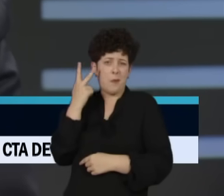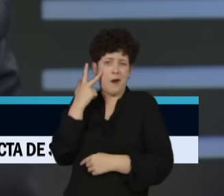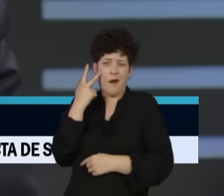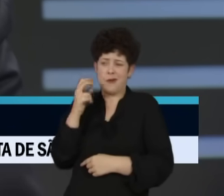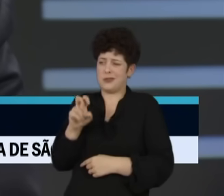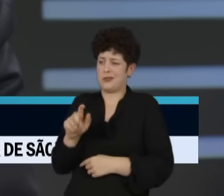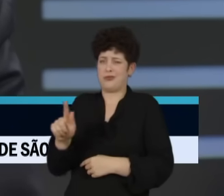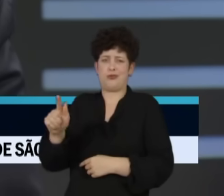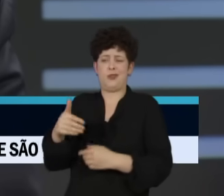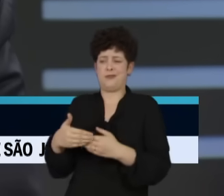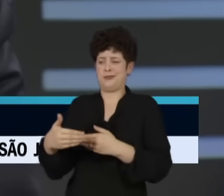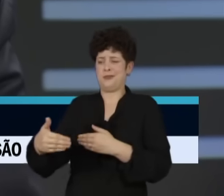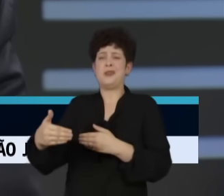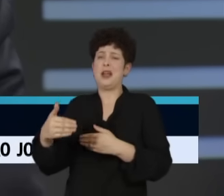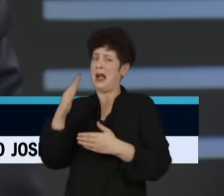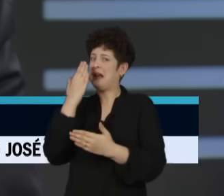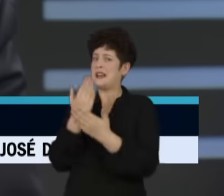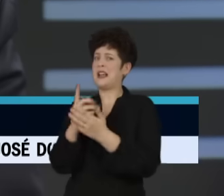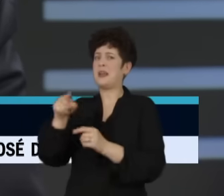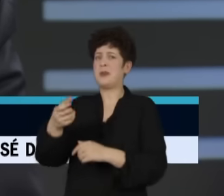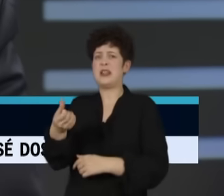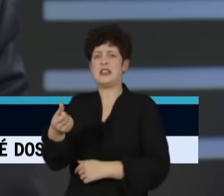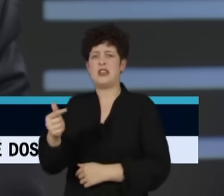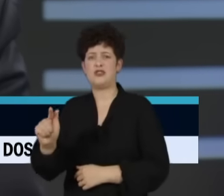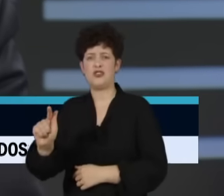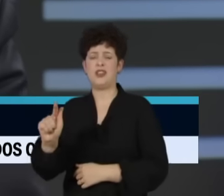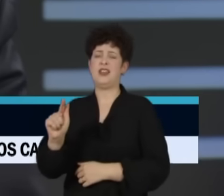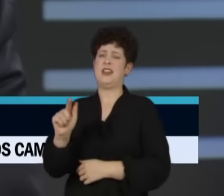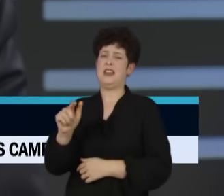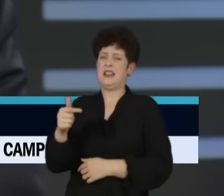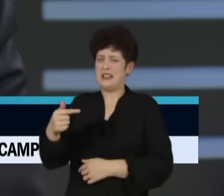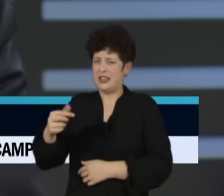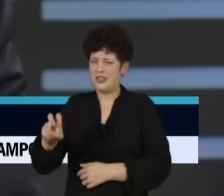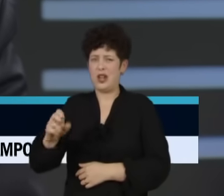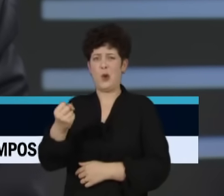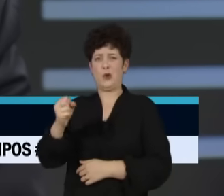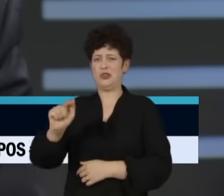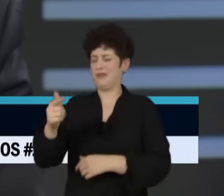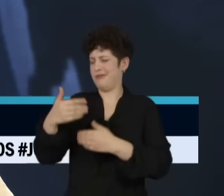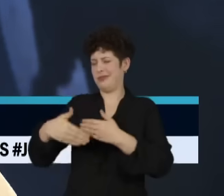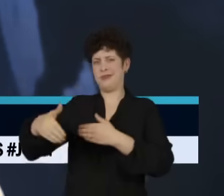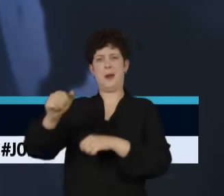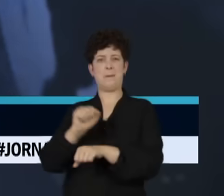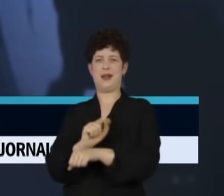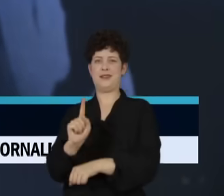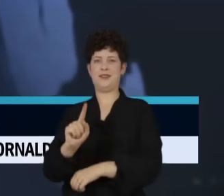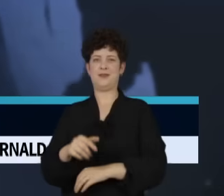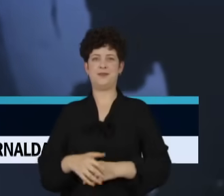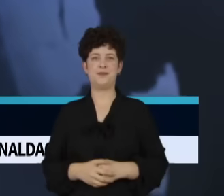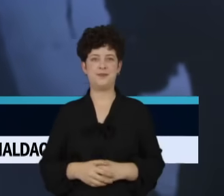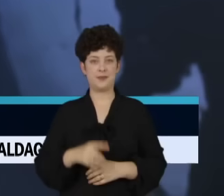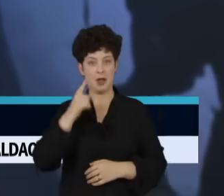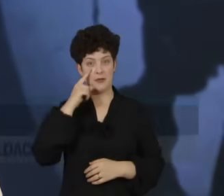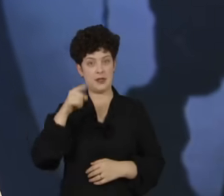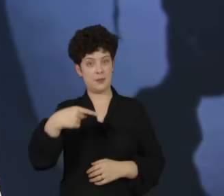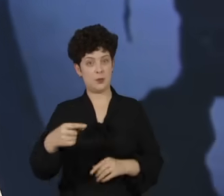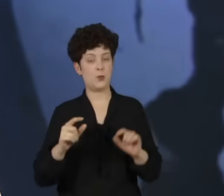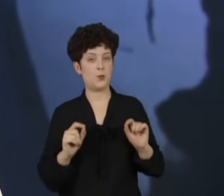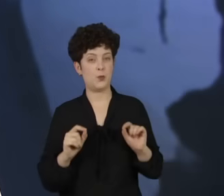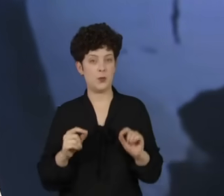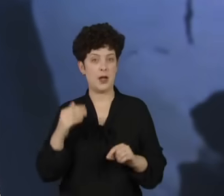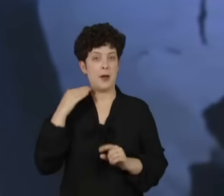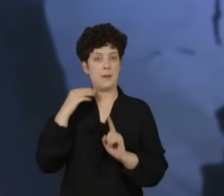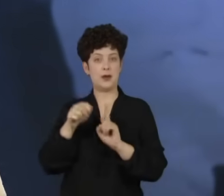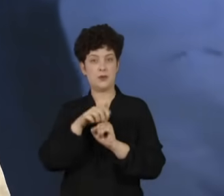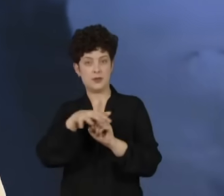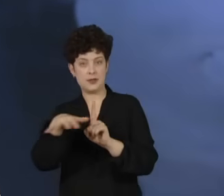5G. Evidente vai surgir depois o 6G, o 7G, que eu não sei mais. Isso não para. E você vai ver a seguir. Banco